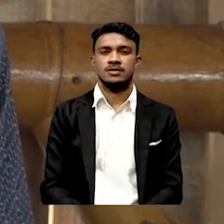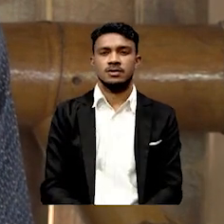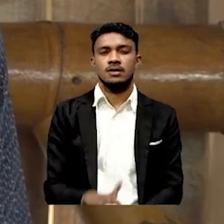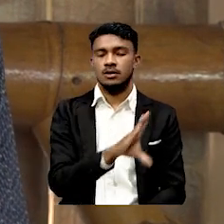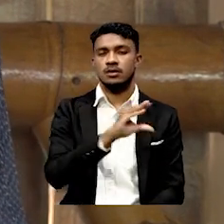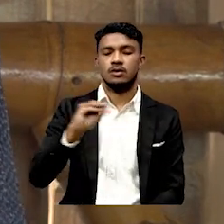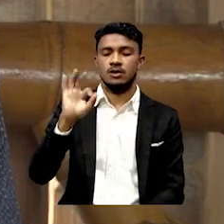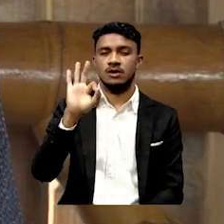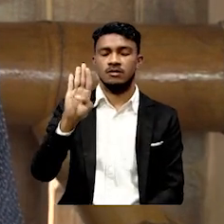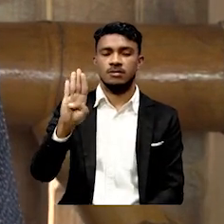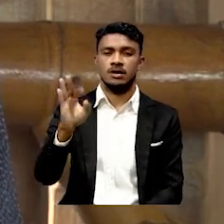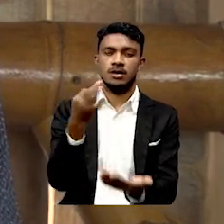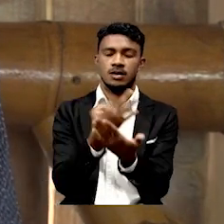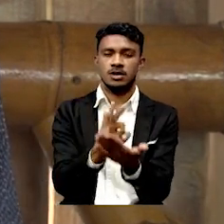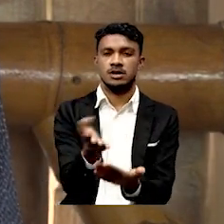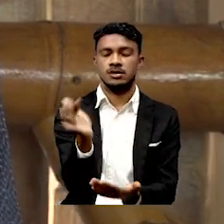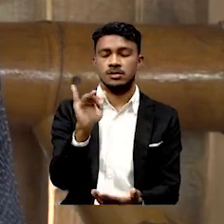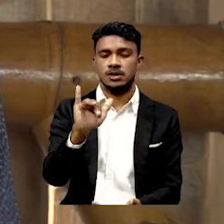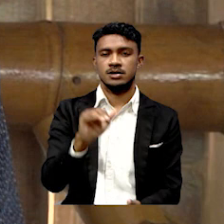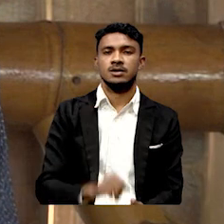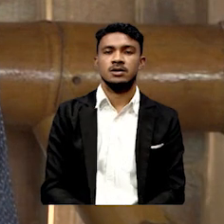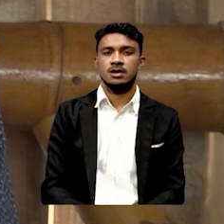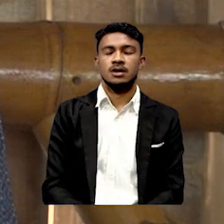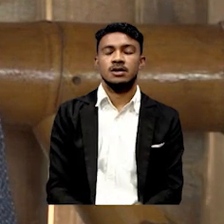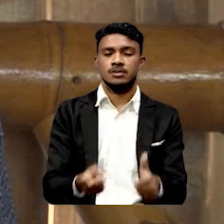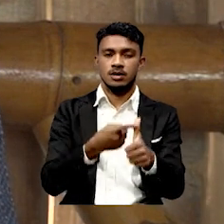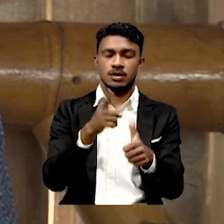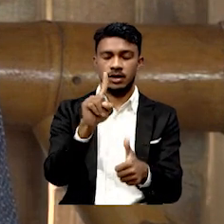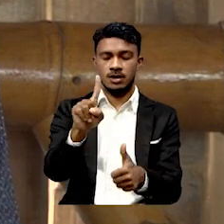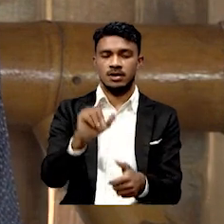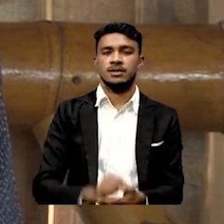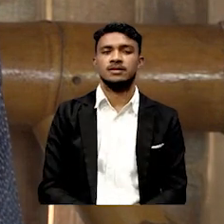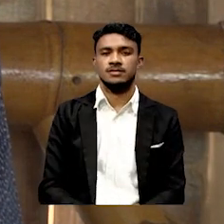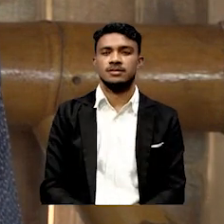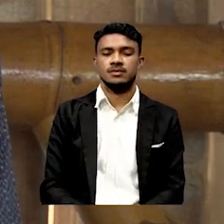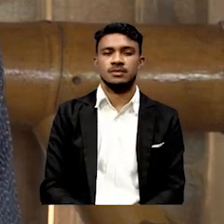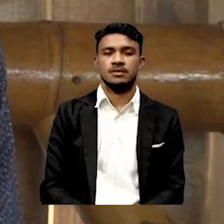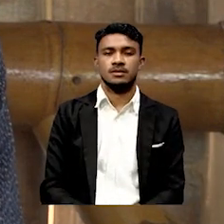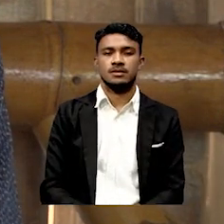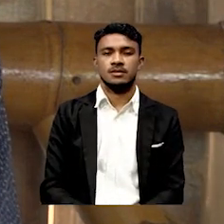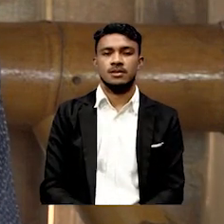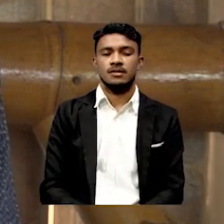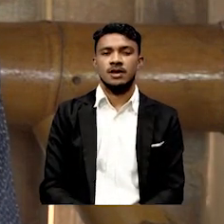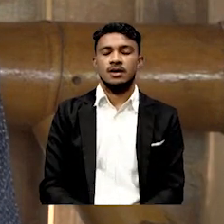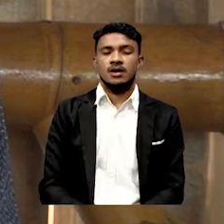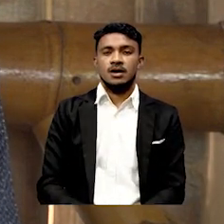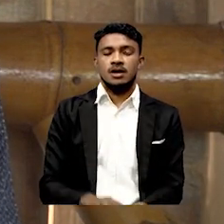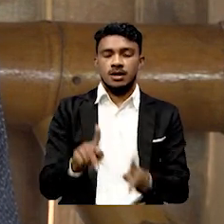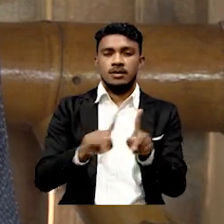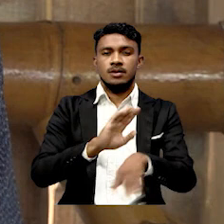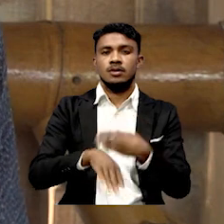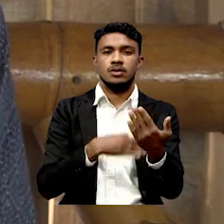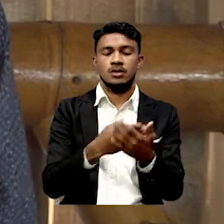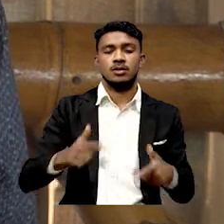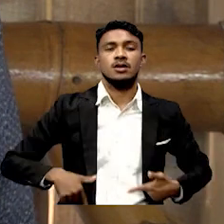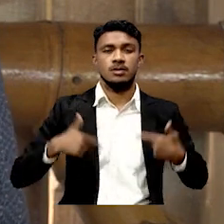internet grátis, parceira. Prioridade absoluta, barral. E da marca. Lá, posso conhecer, de amores, ser